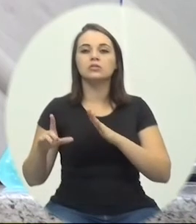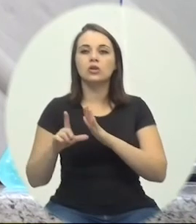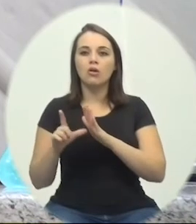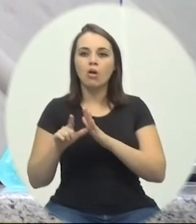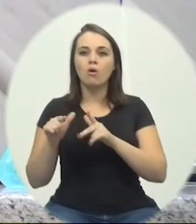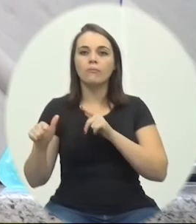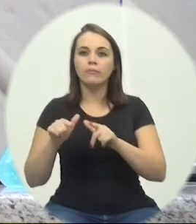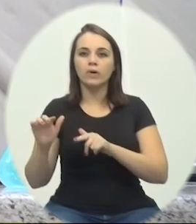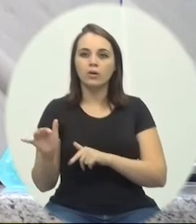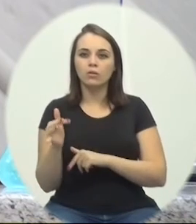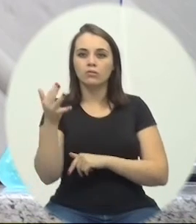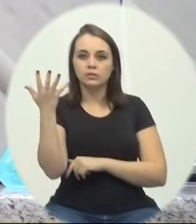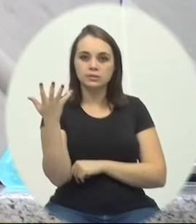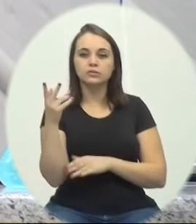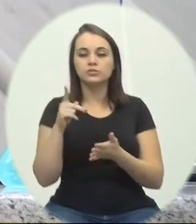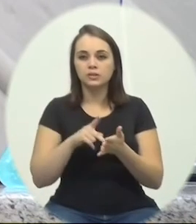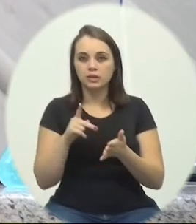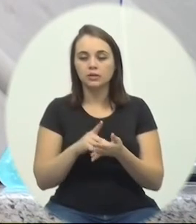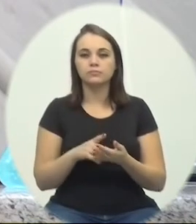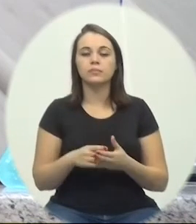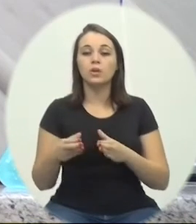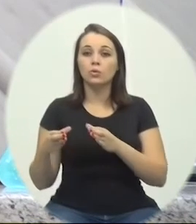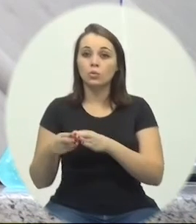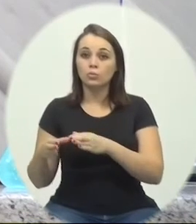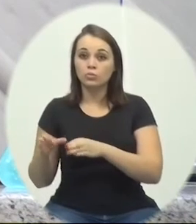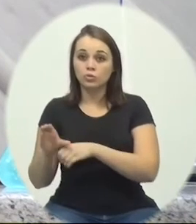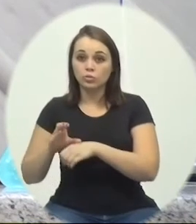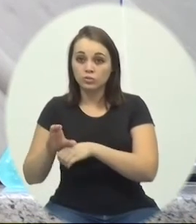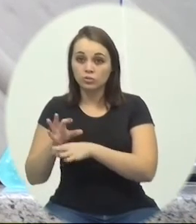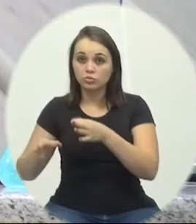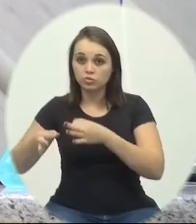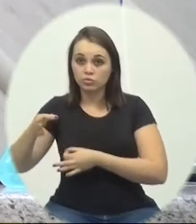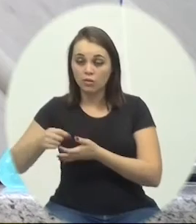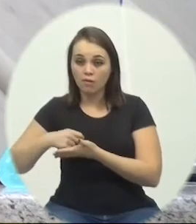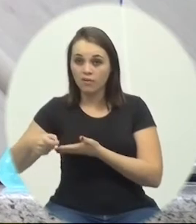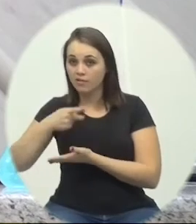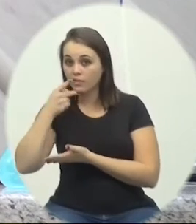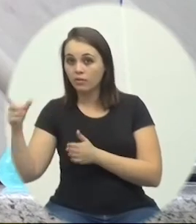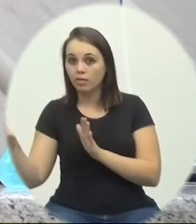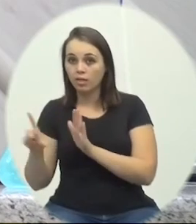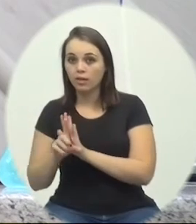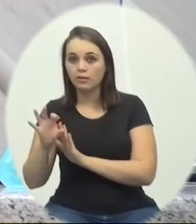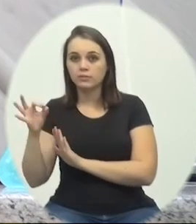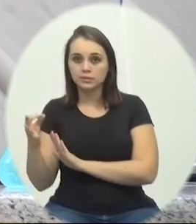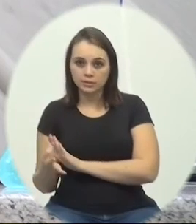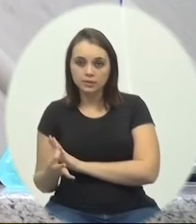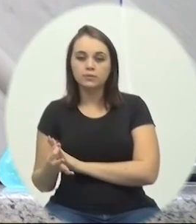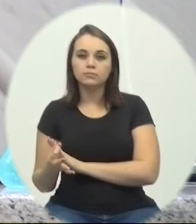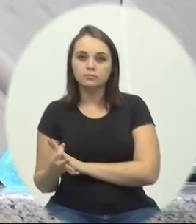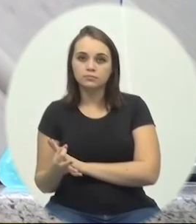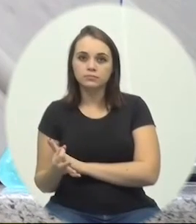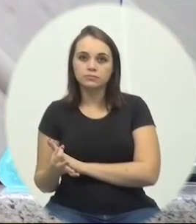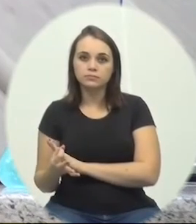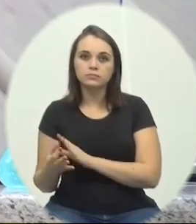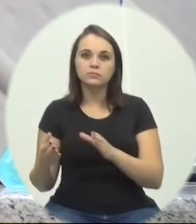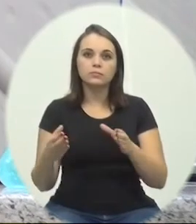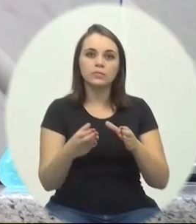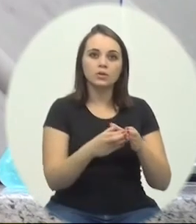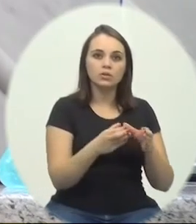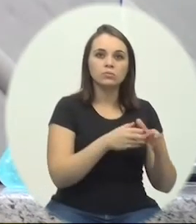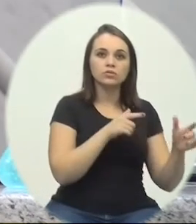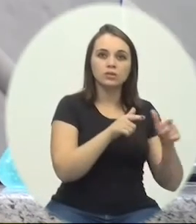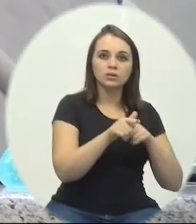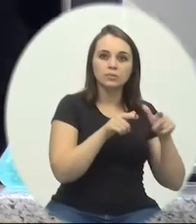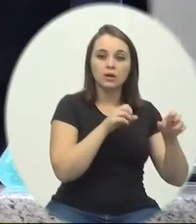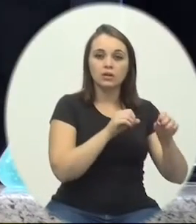de estabelecimentos. A Comissão de Constituição, Justiça e Redação opinou pela legalidade e constitucionalidade. As Comissões de Obras,